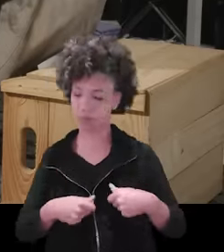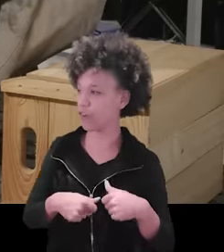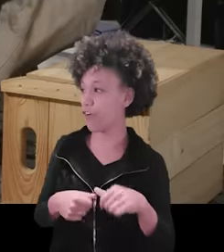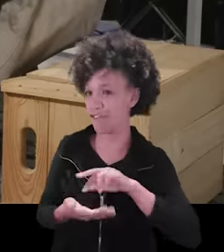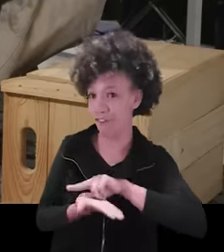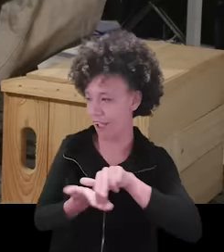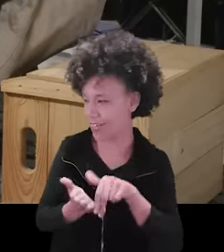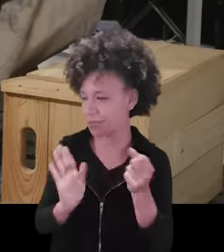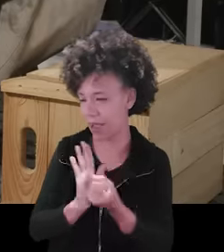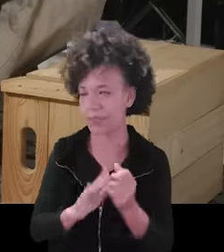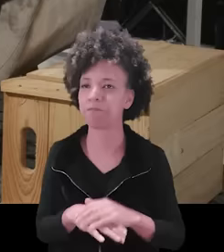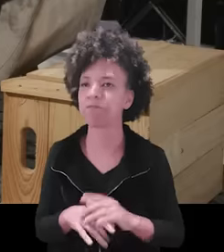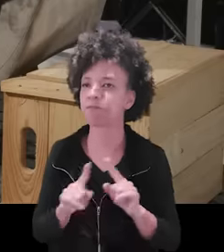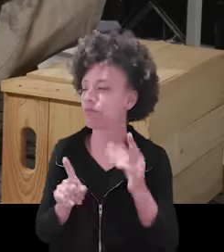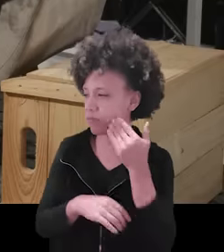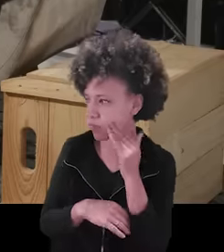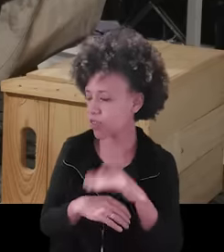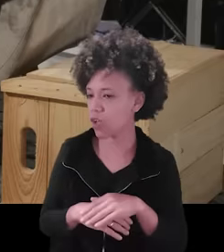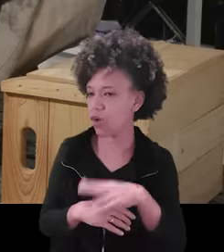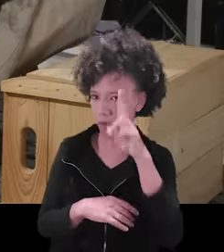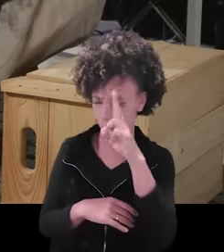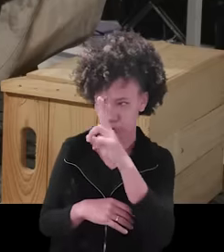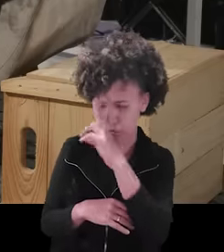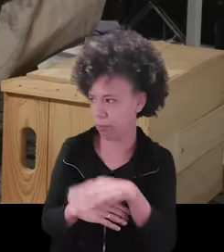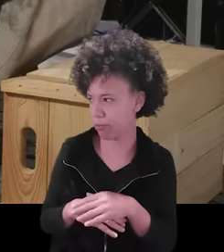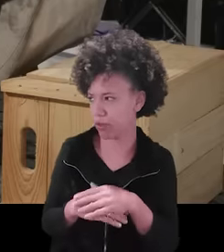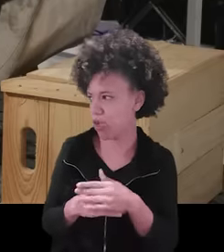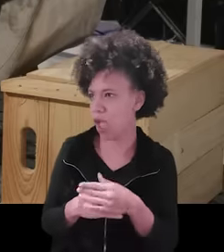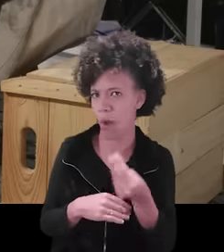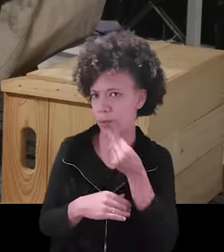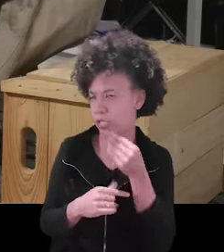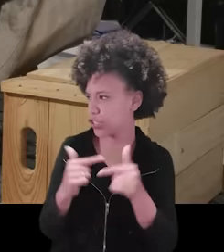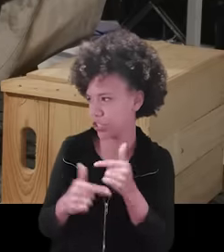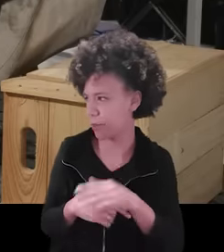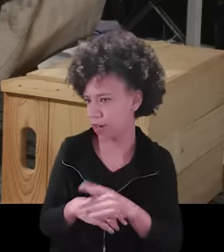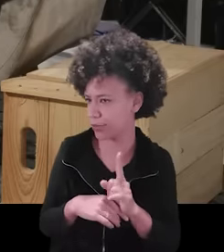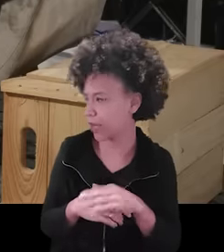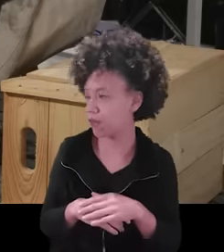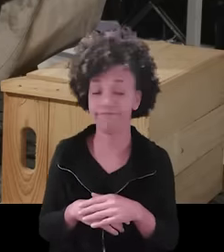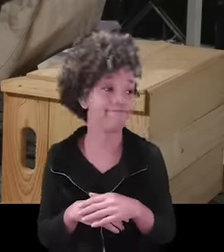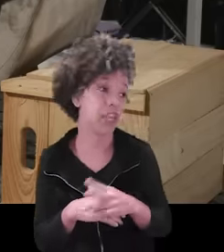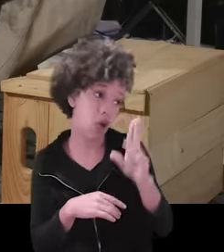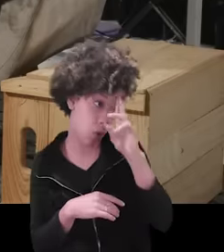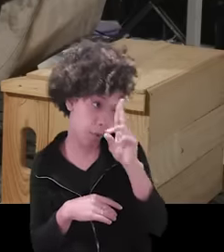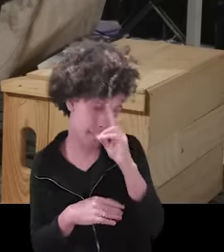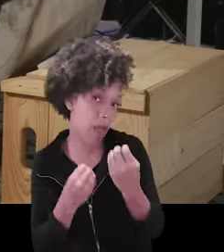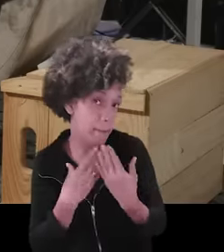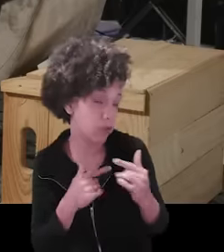várias roupas Entendi então assim eu achei que você fala que o Uber e as um grande emprego de brasileiro e não é tanto né